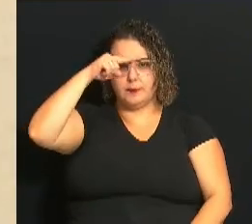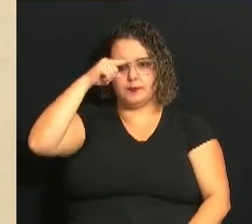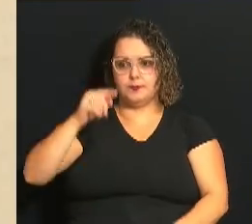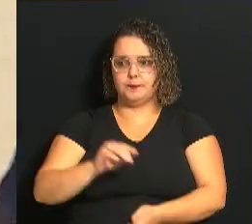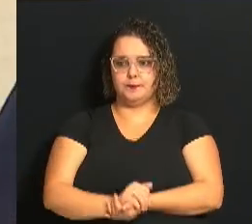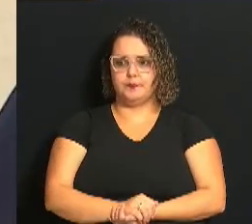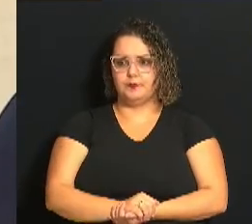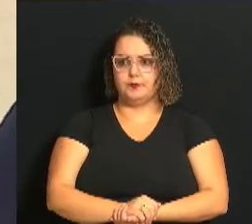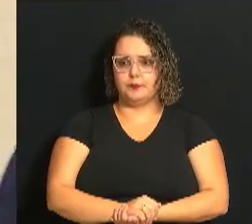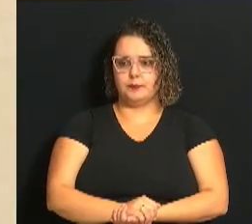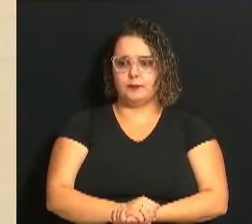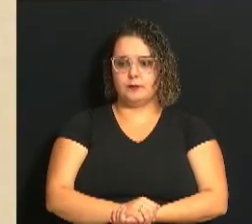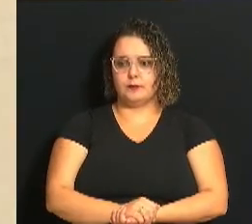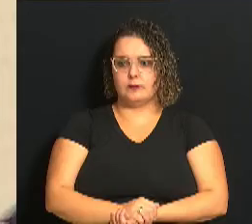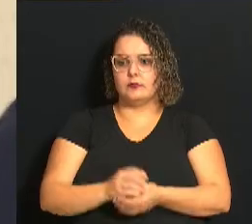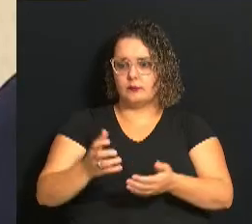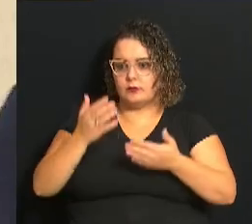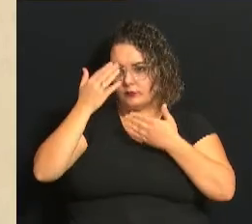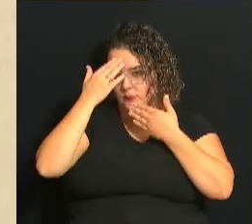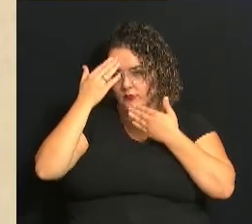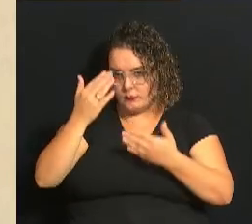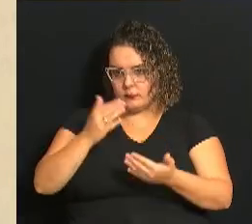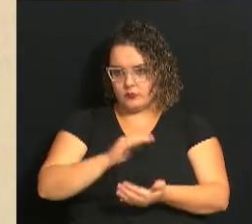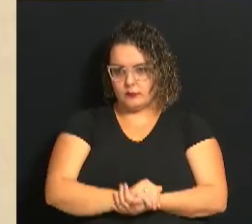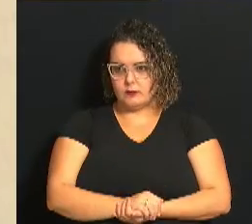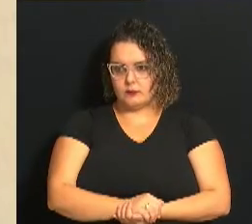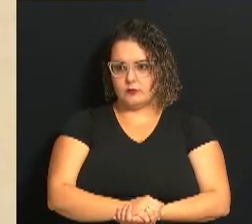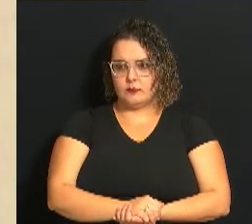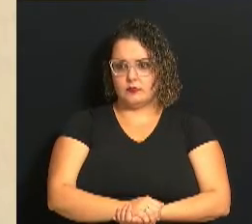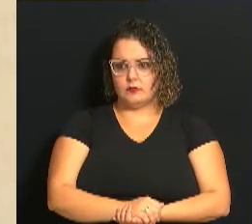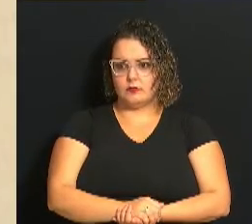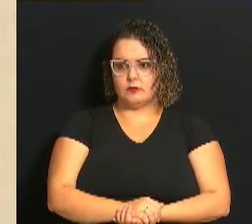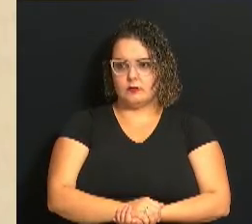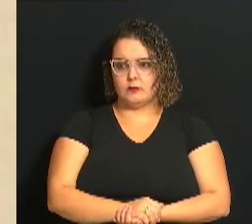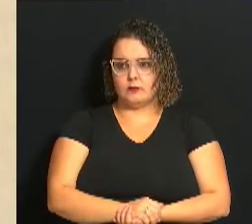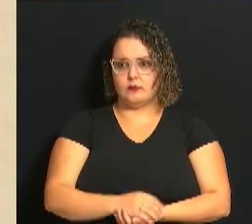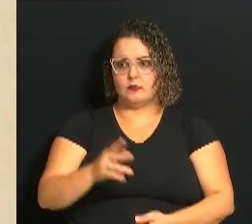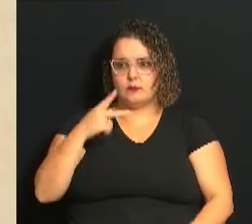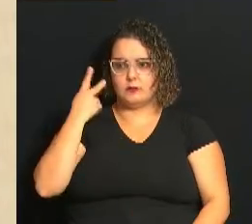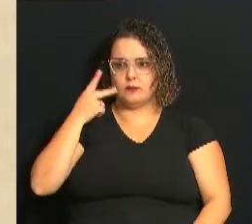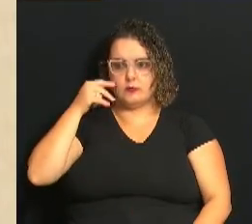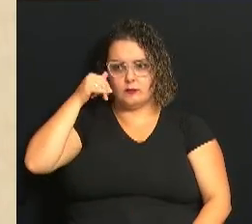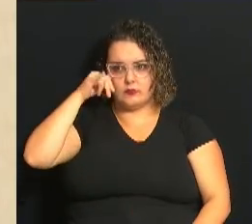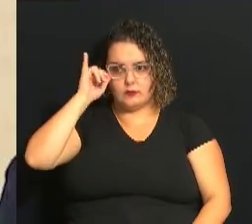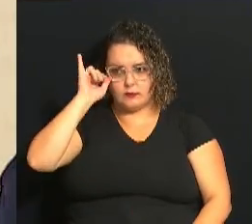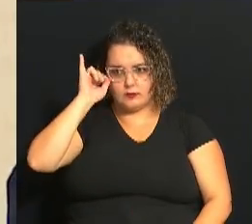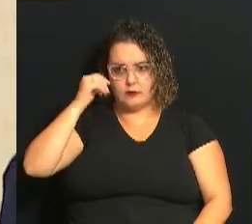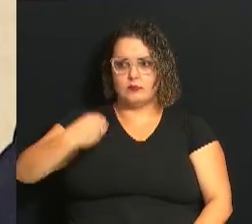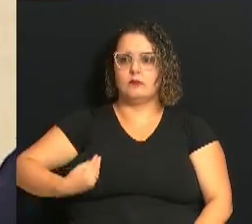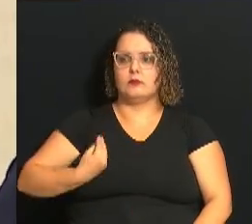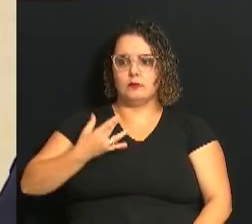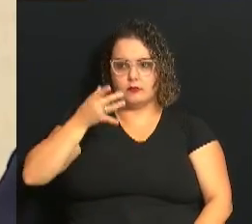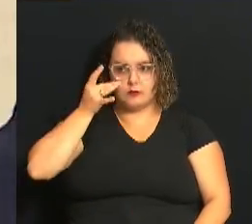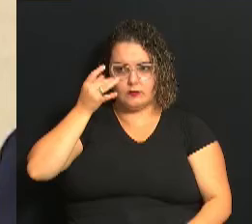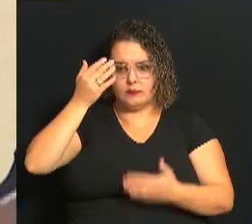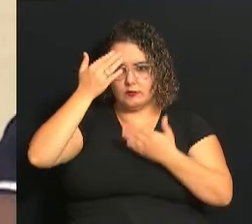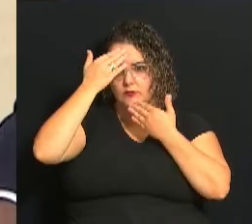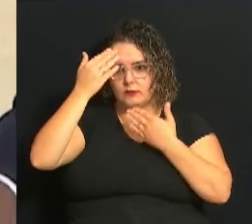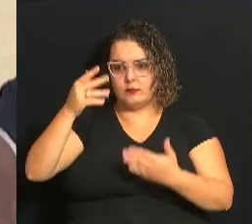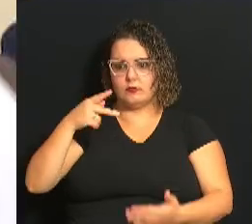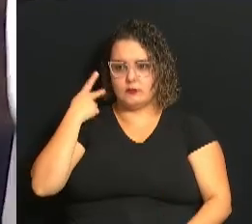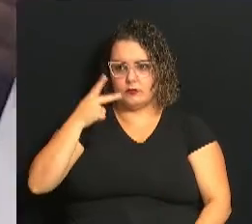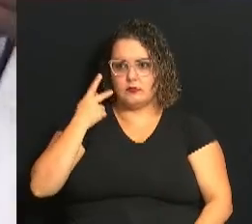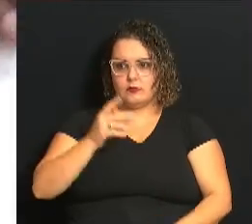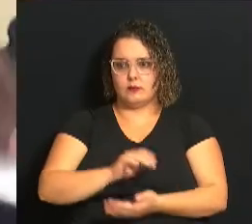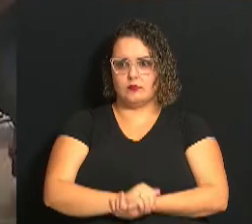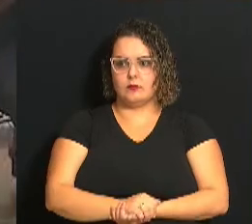Eu gostaria de agradecer, então, novamente, ao vereador Paulo Búfalo, que está aqui também. Muito obrigado, vereador. O vereador